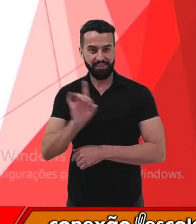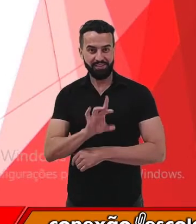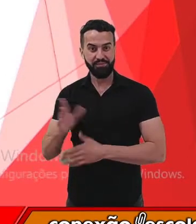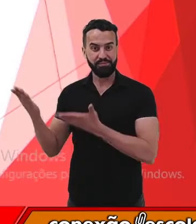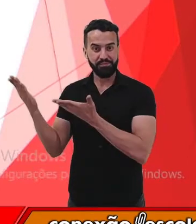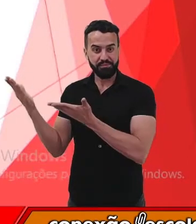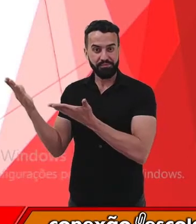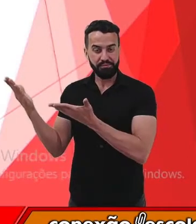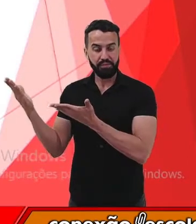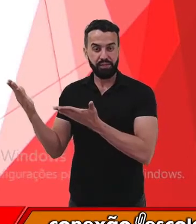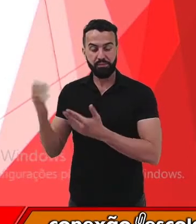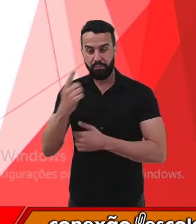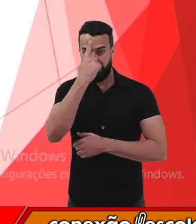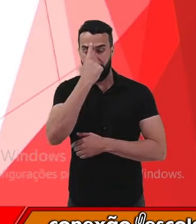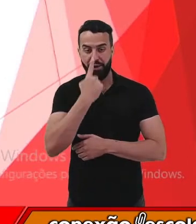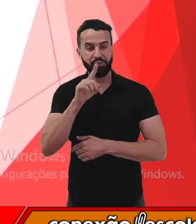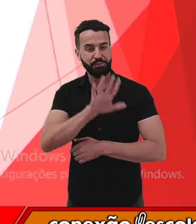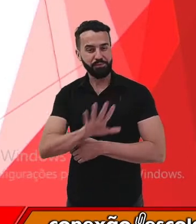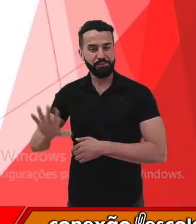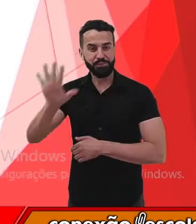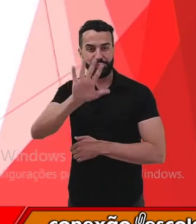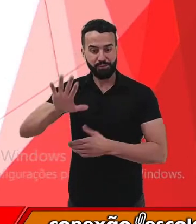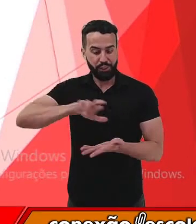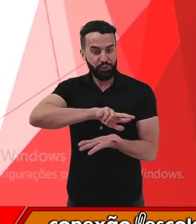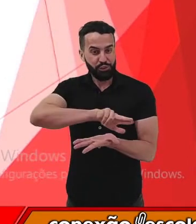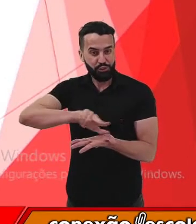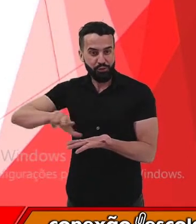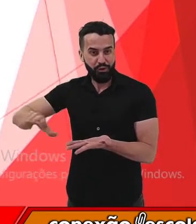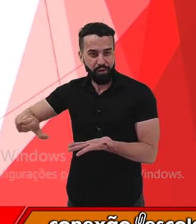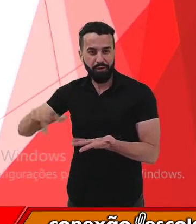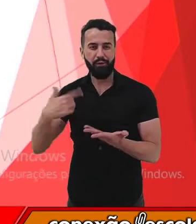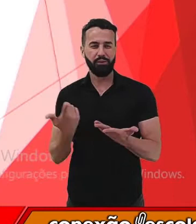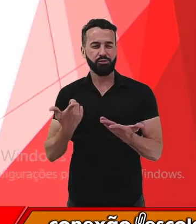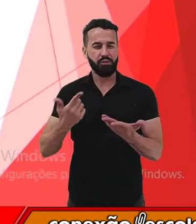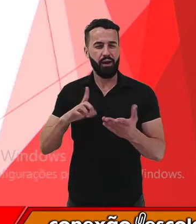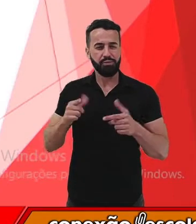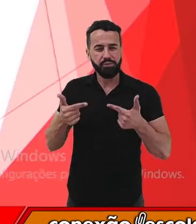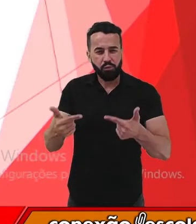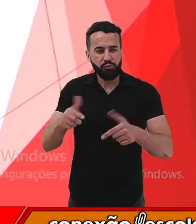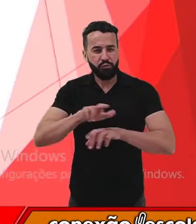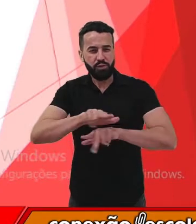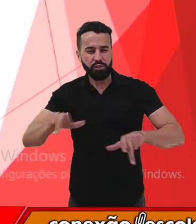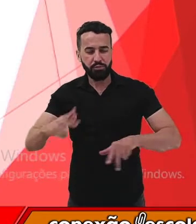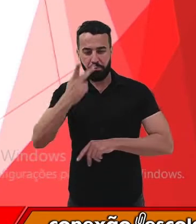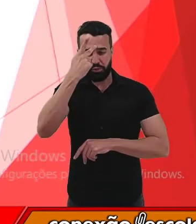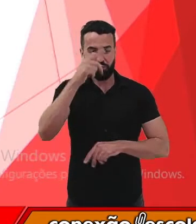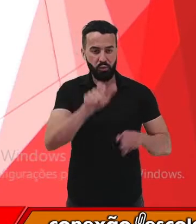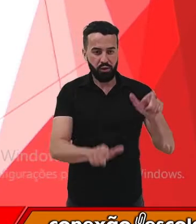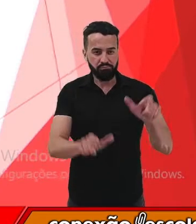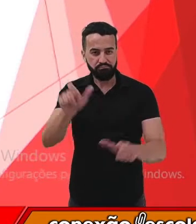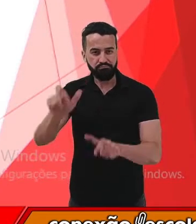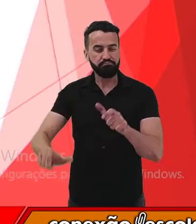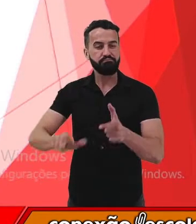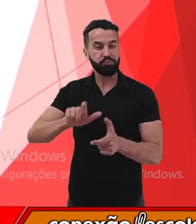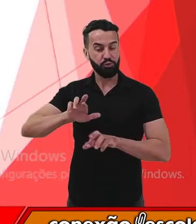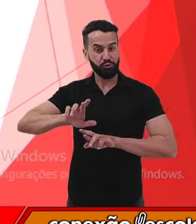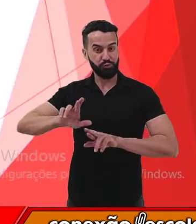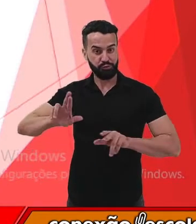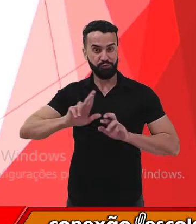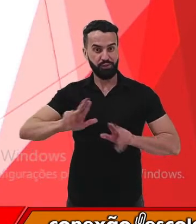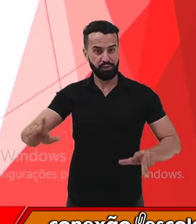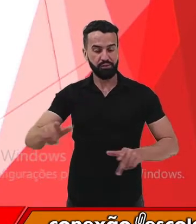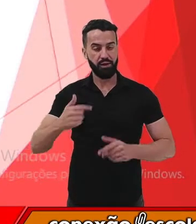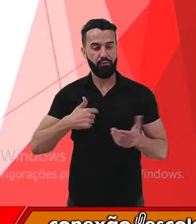ações diferentes, práticas diferentes, pessoas diferentes, né? Aí você vê uma menina